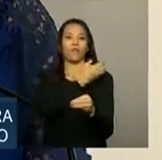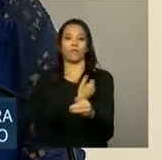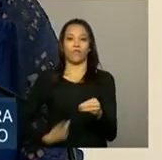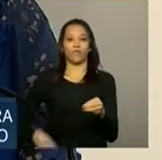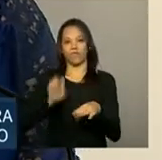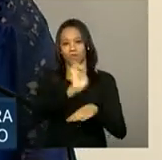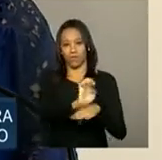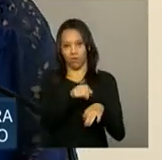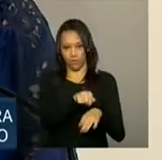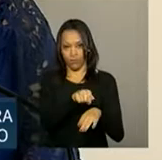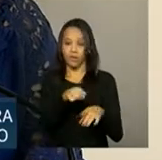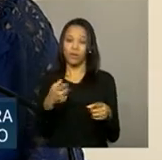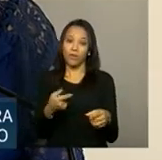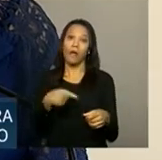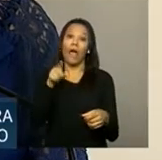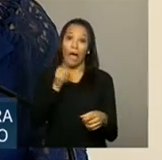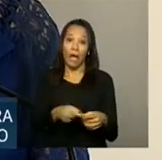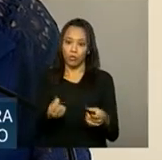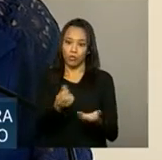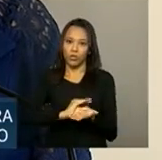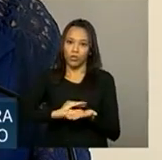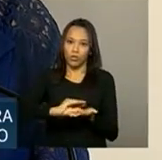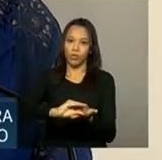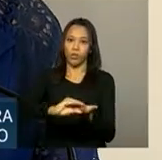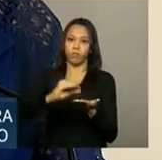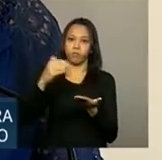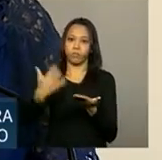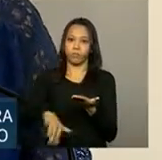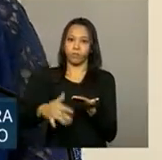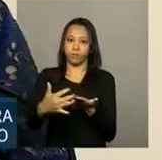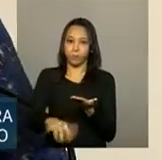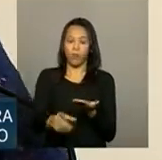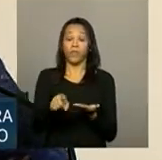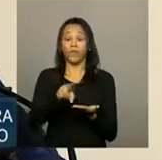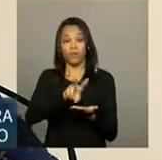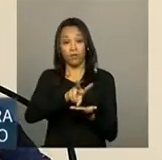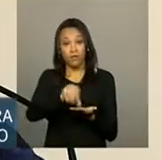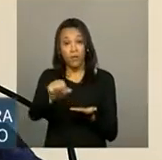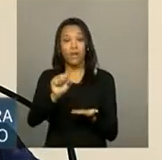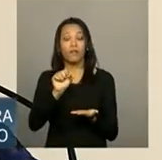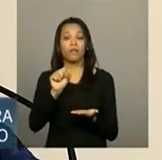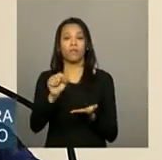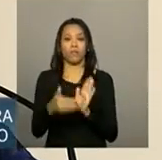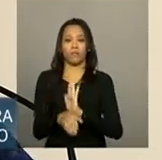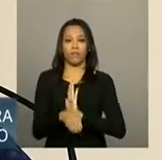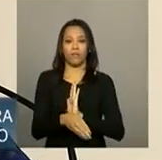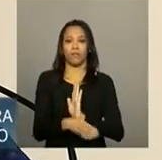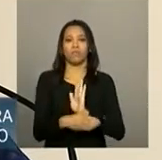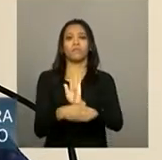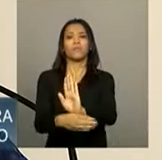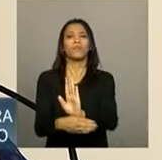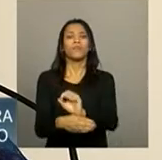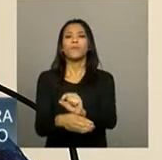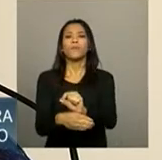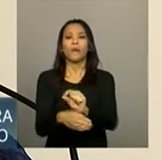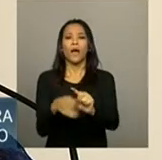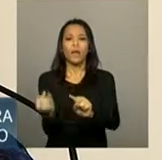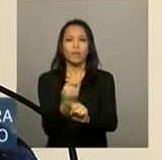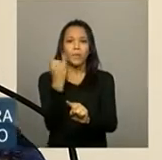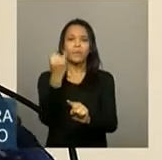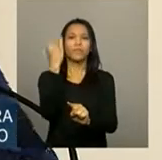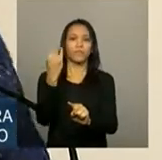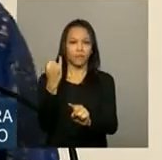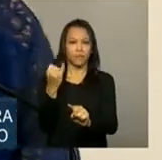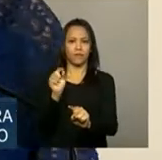considero a carteira muito expressiva e também reflete a a a importância e